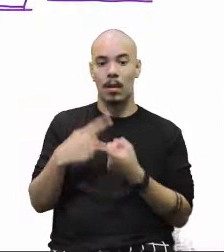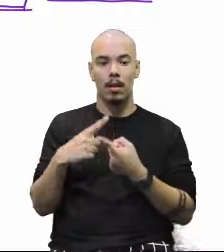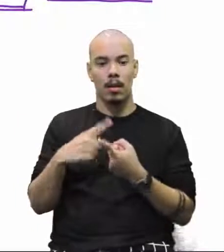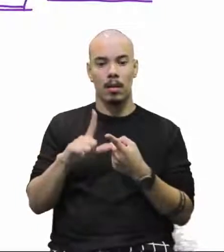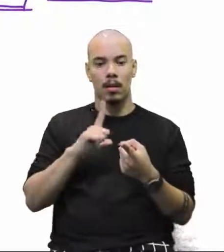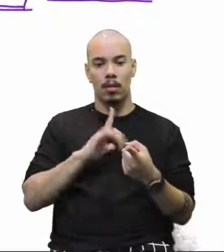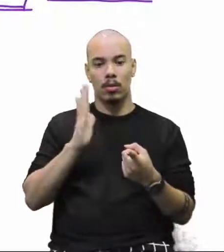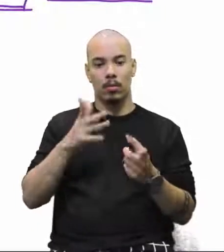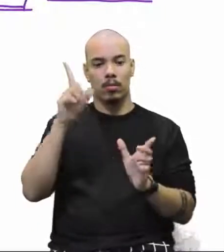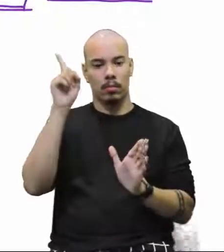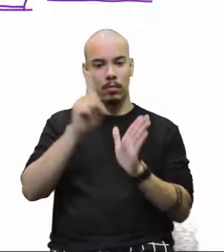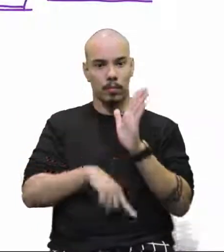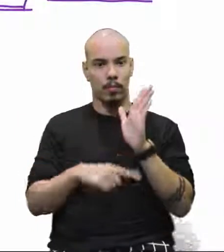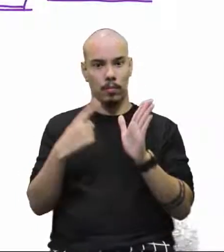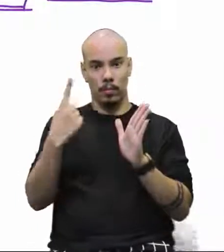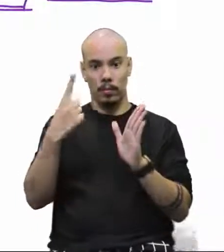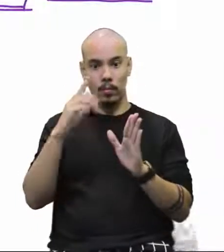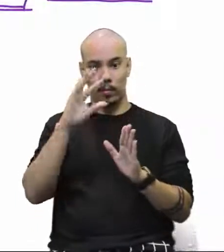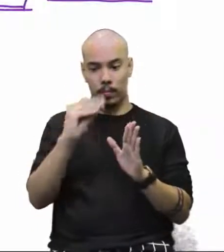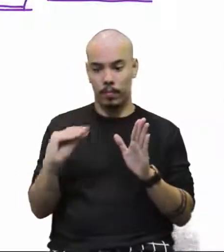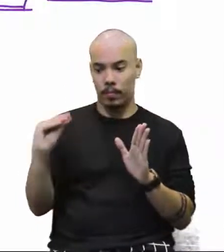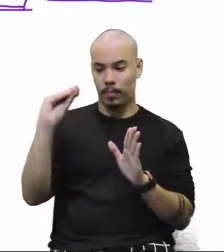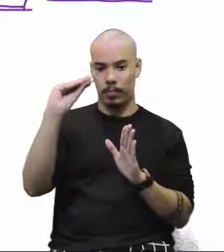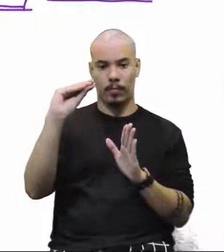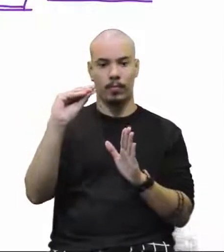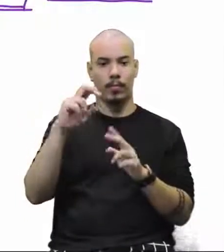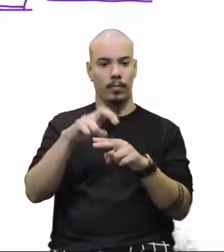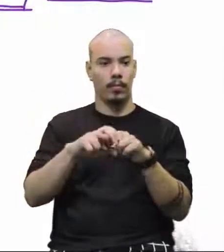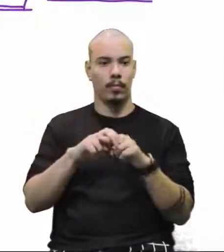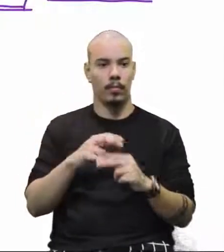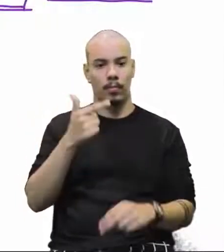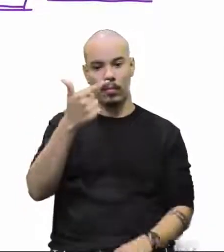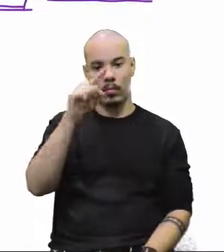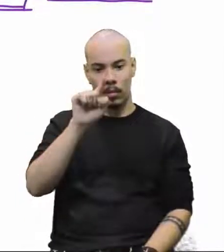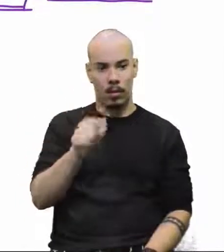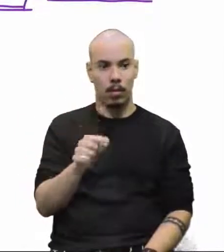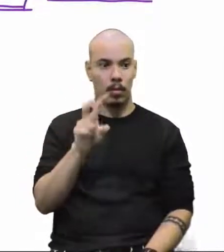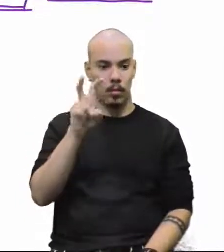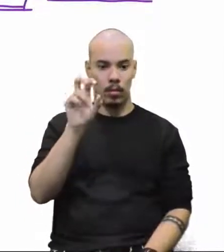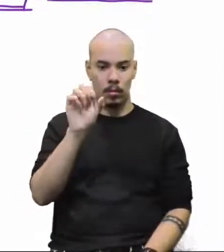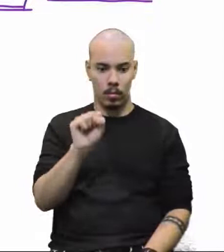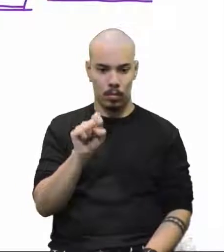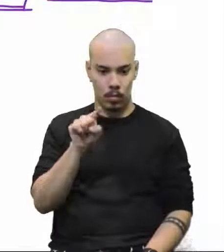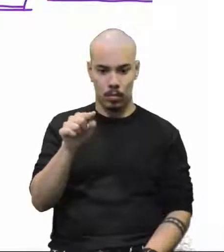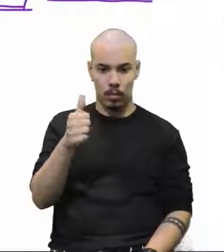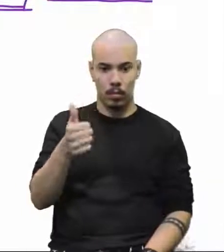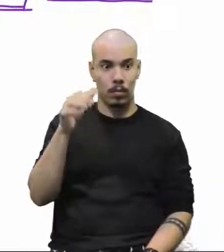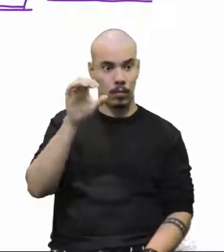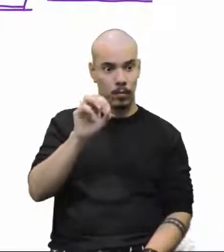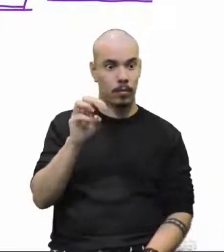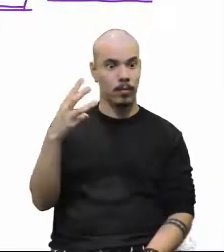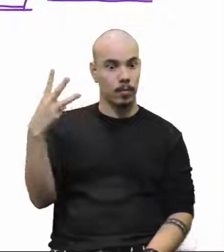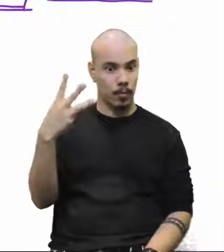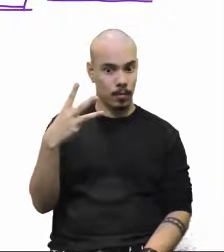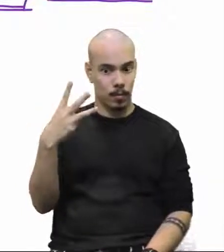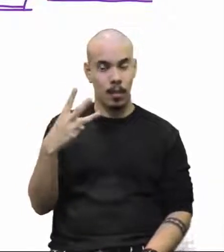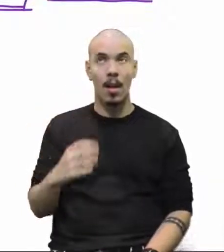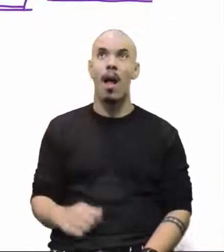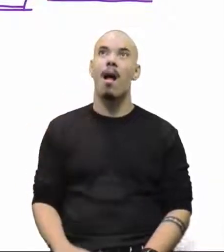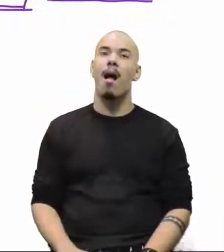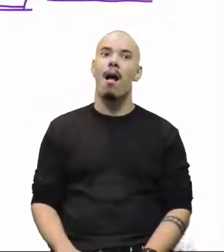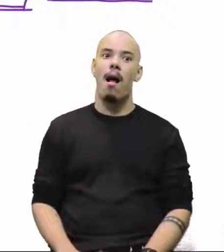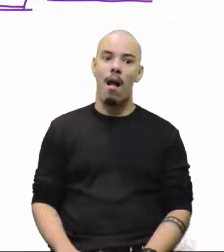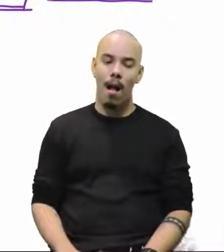diminuí o número, aumentei a potência. Então, 2,58 vezes 10 a terceira newton. Ah,